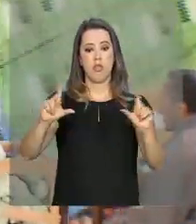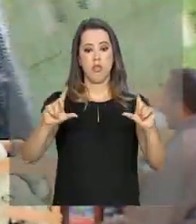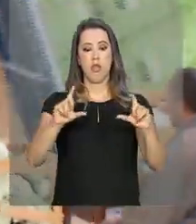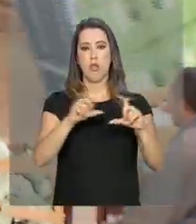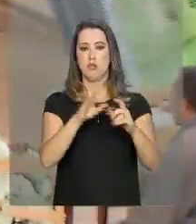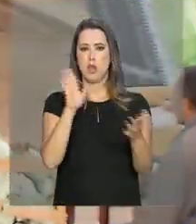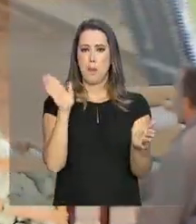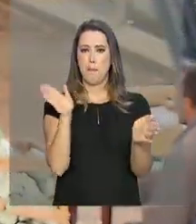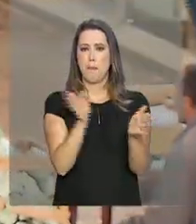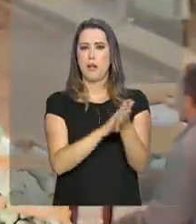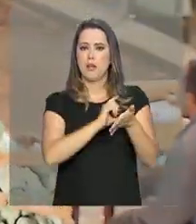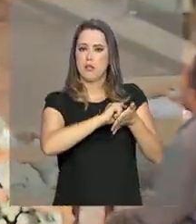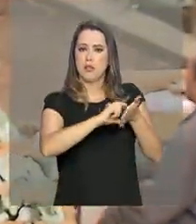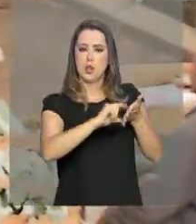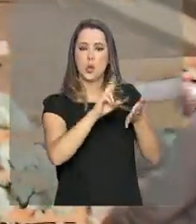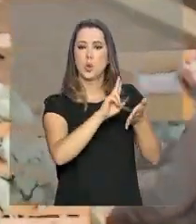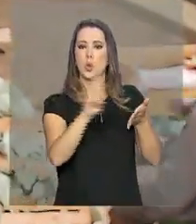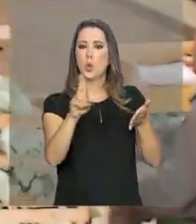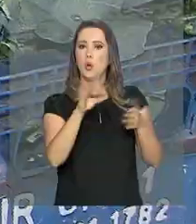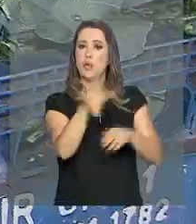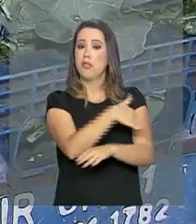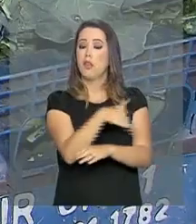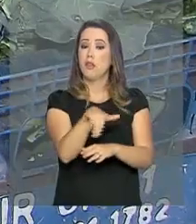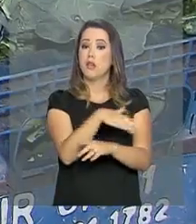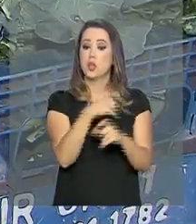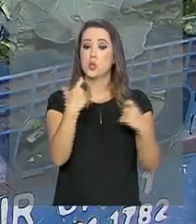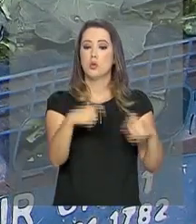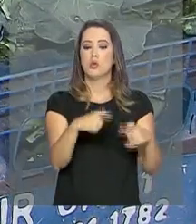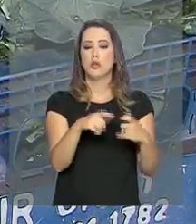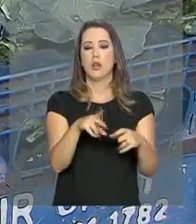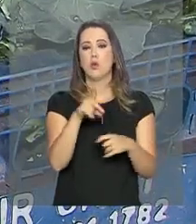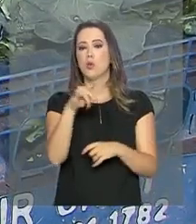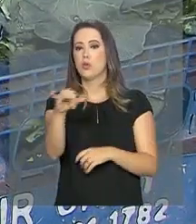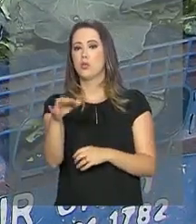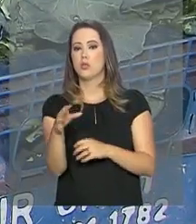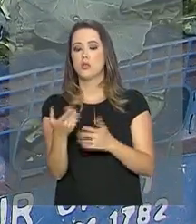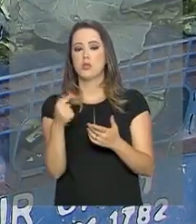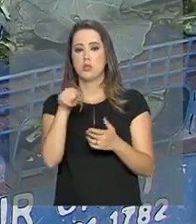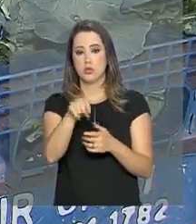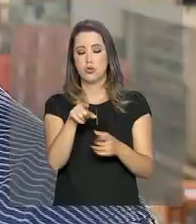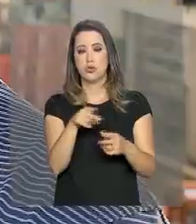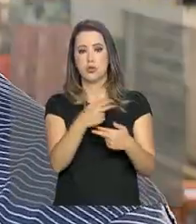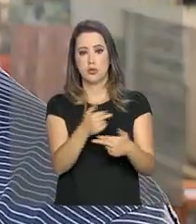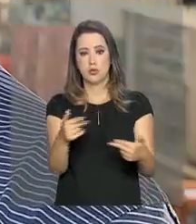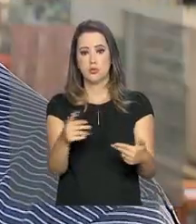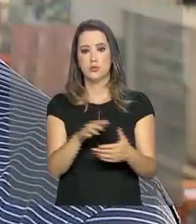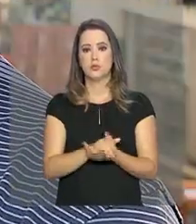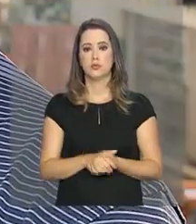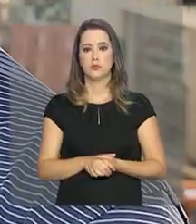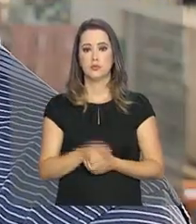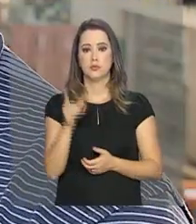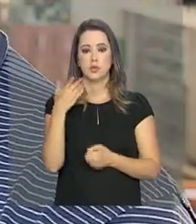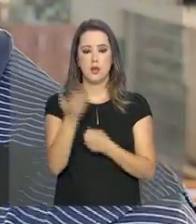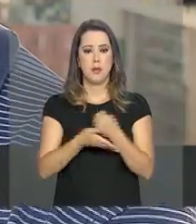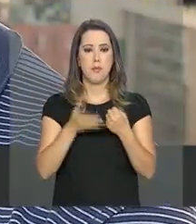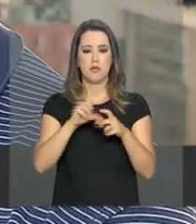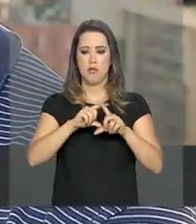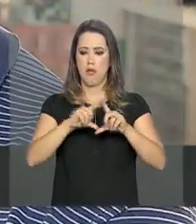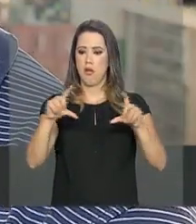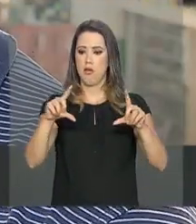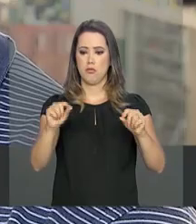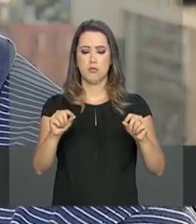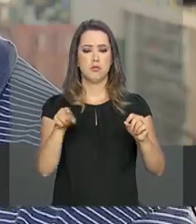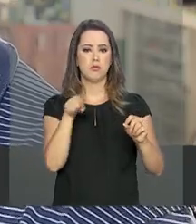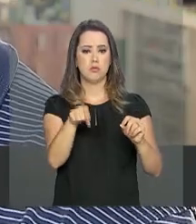embalagens informações como nome endereço lote e data de fabricação dos produtos que é basicamente a rotulagem por